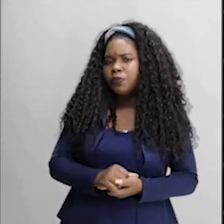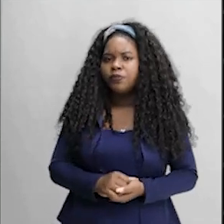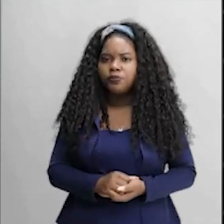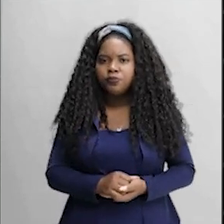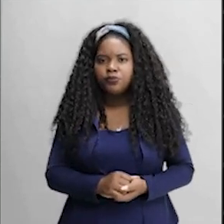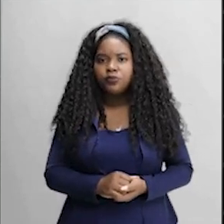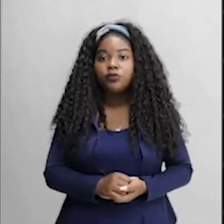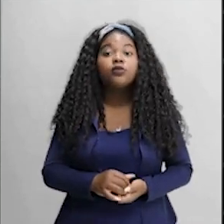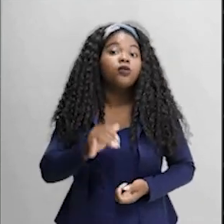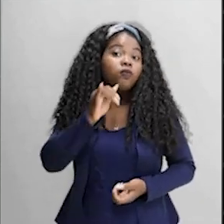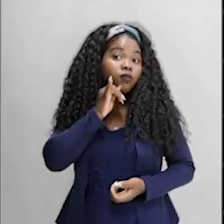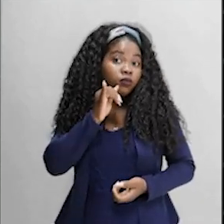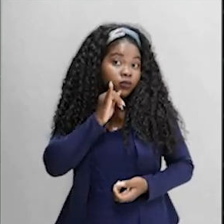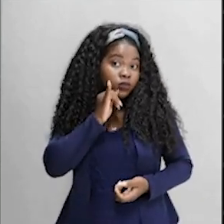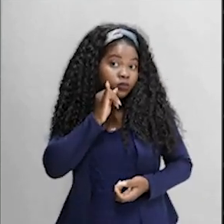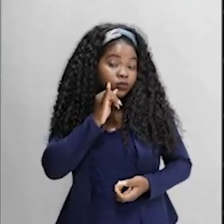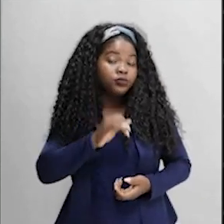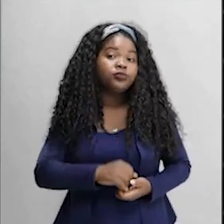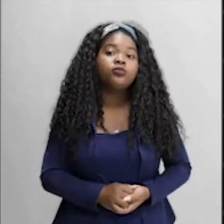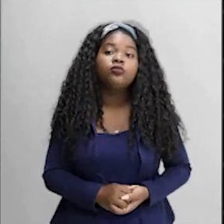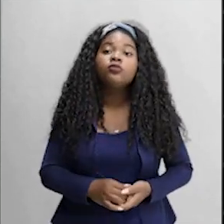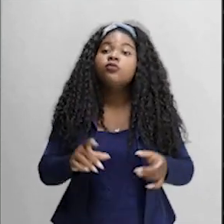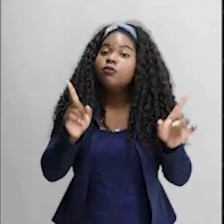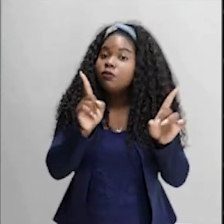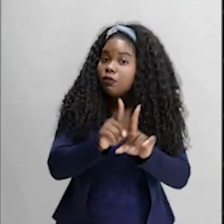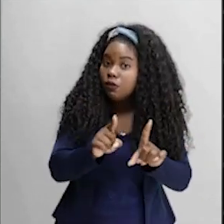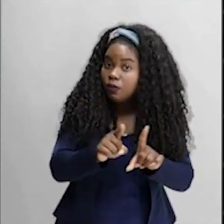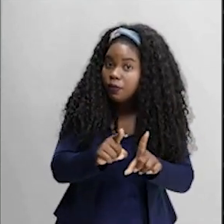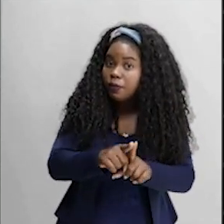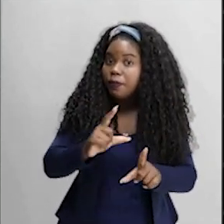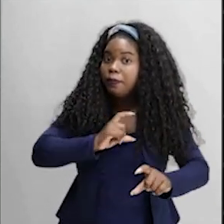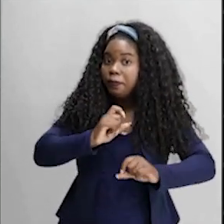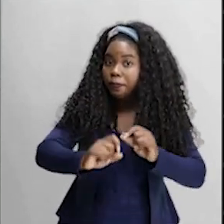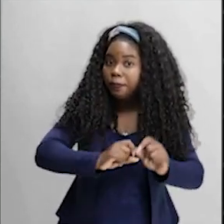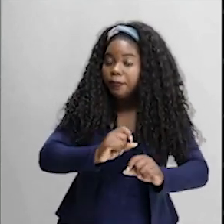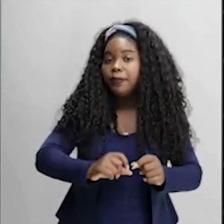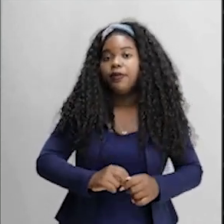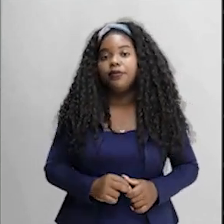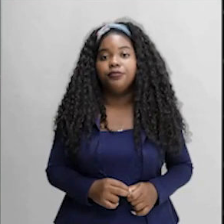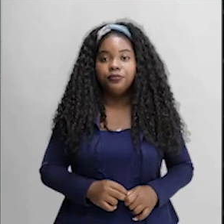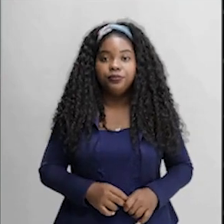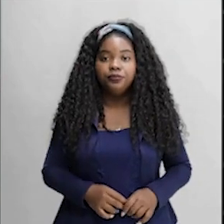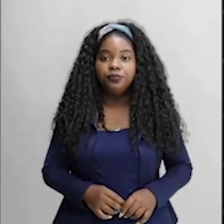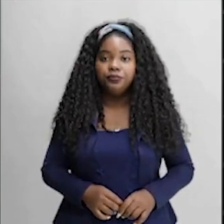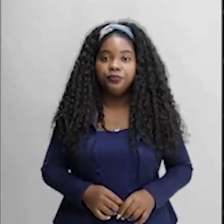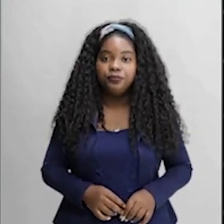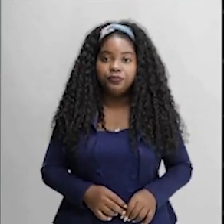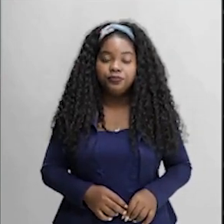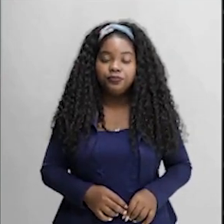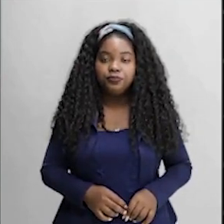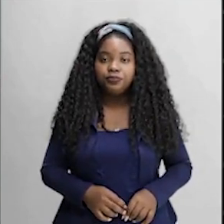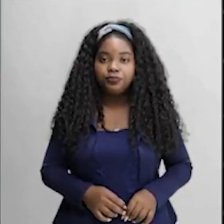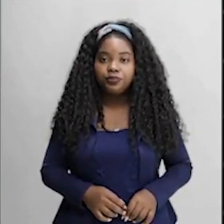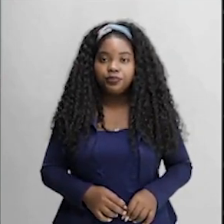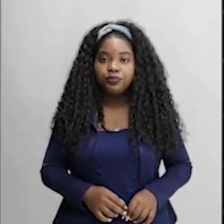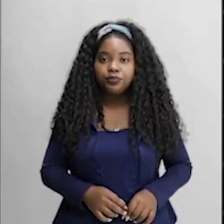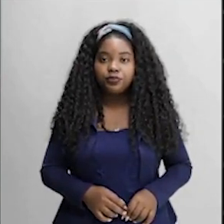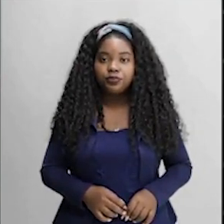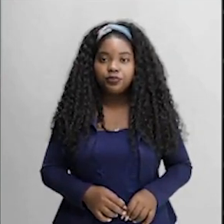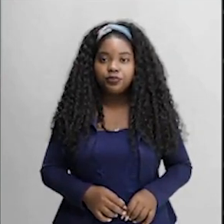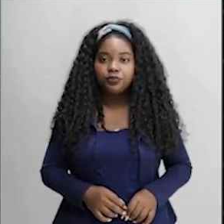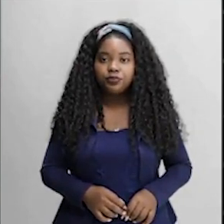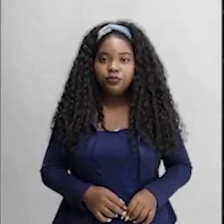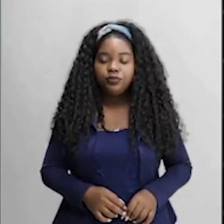dando um exemplo. Nelas também existe e existiu isso, tá? Ó, então, não